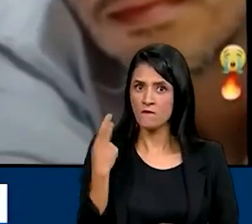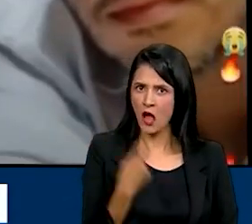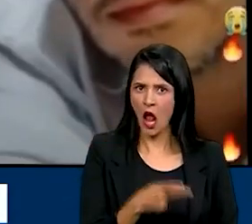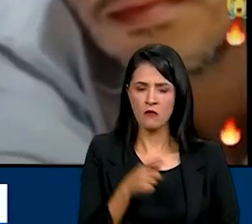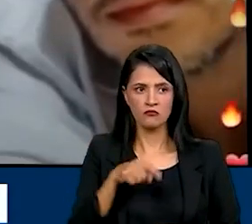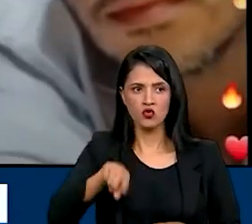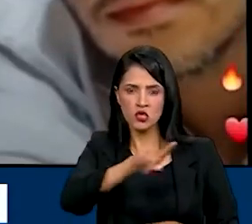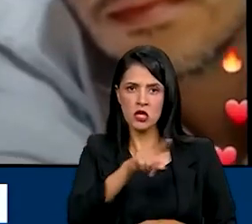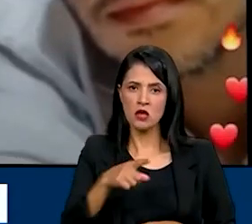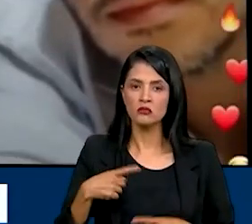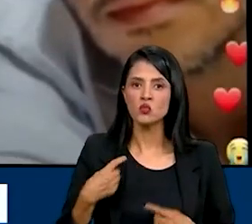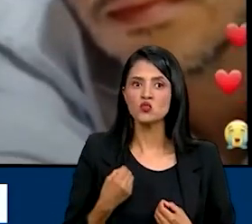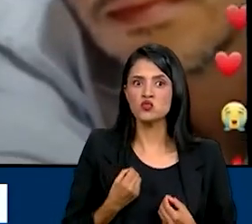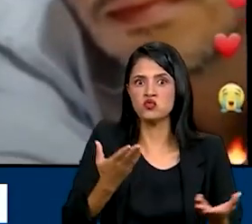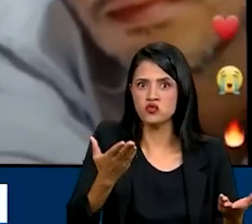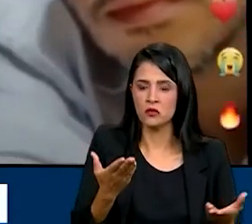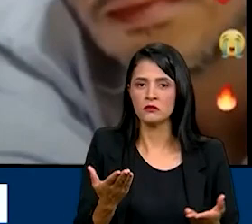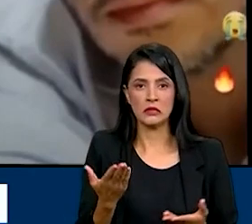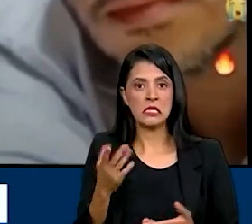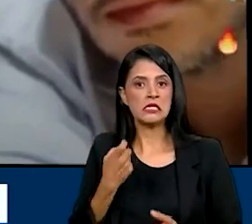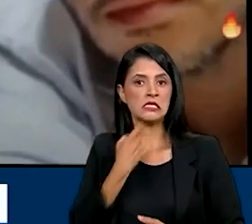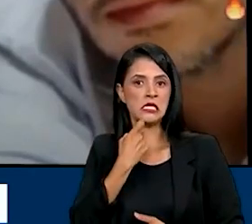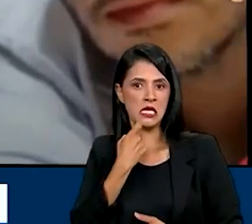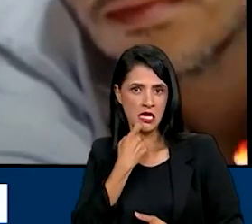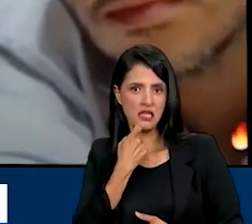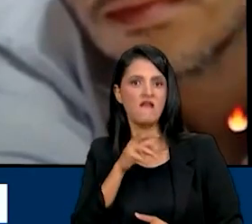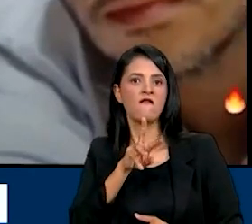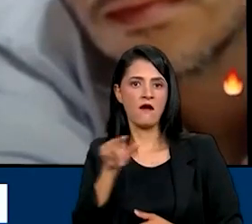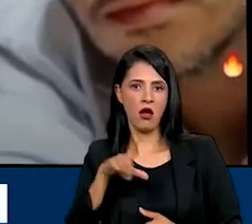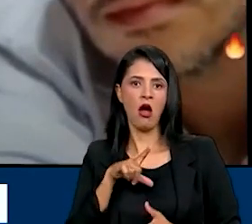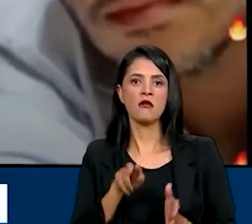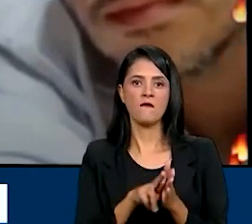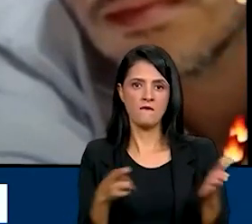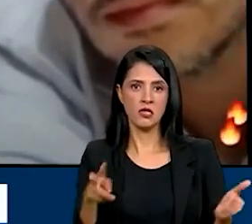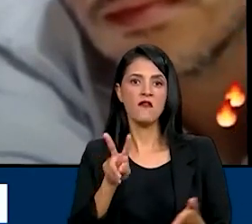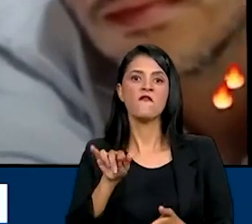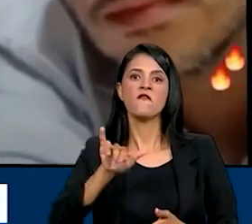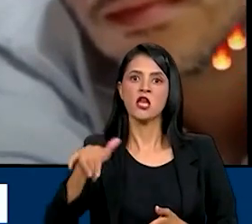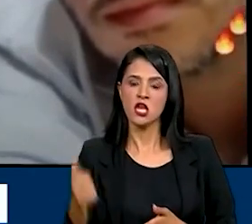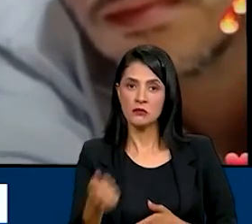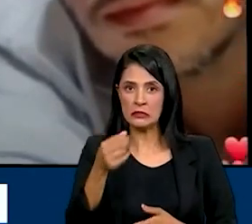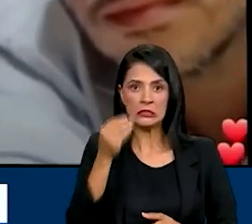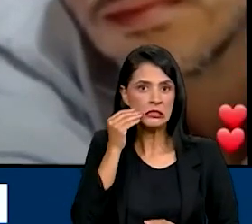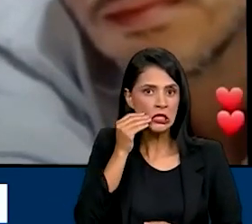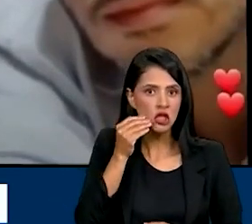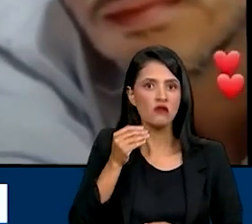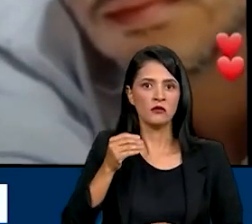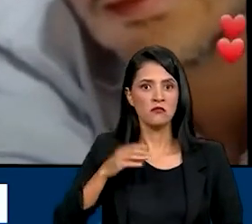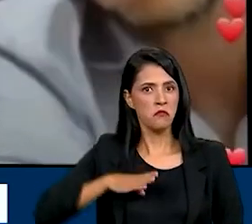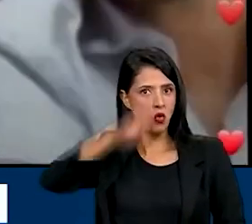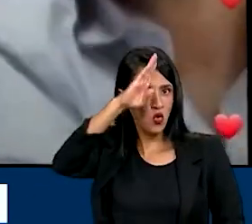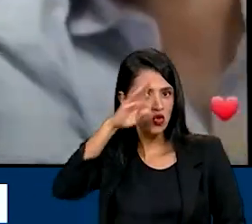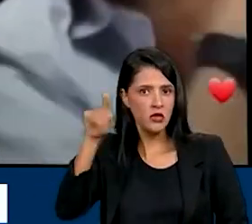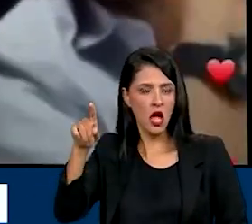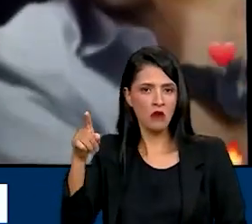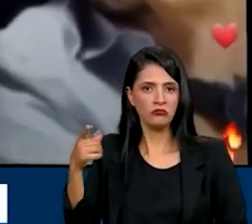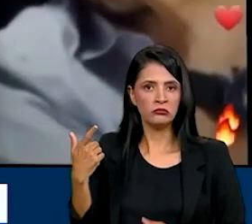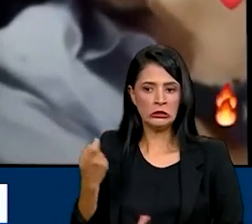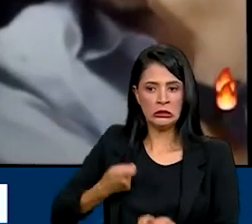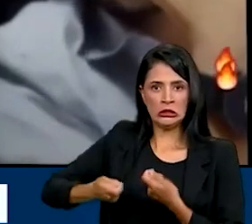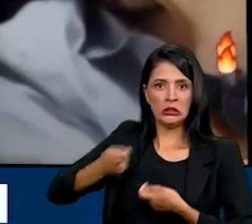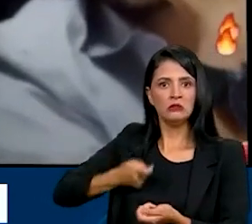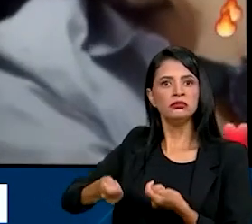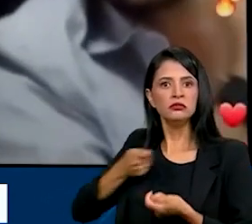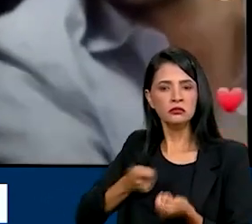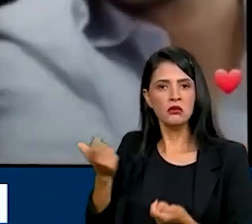vocês. Sexta-feira vai sair na Veja a tentativa do Bolsonaro de me